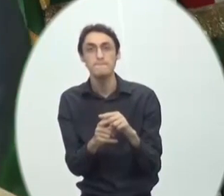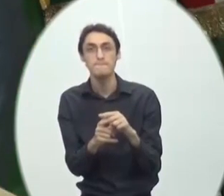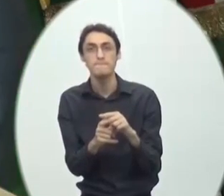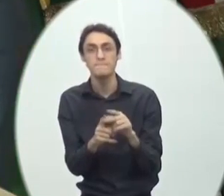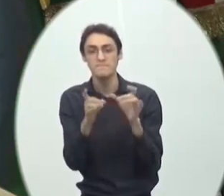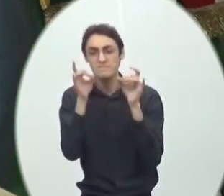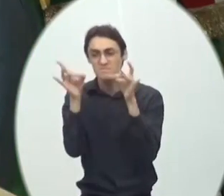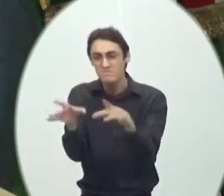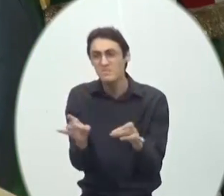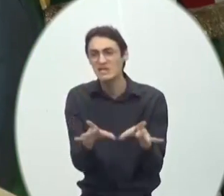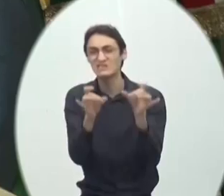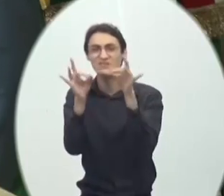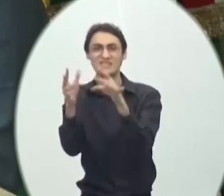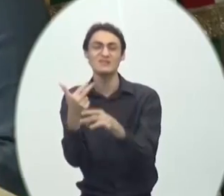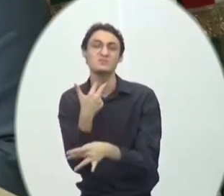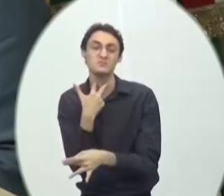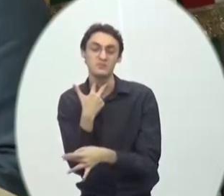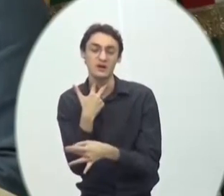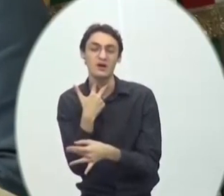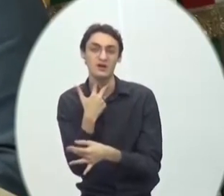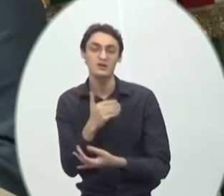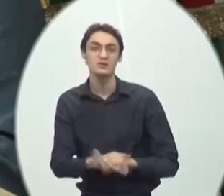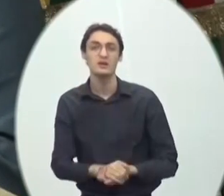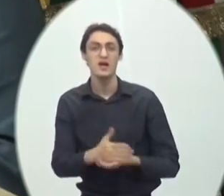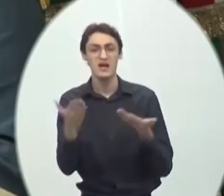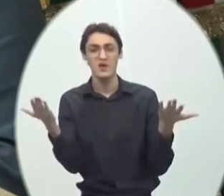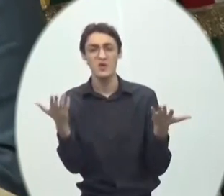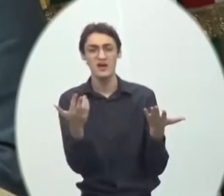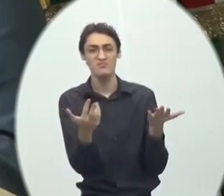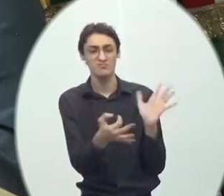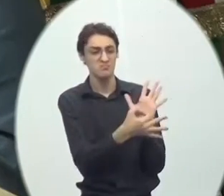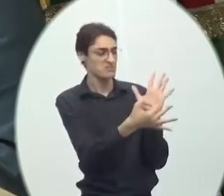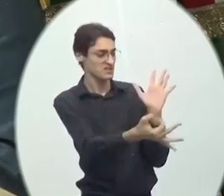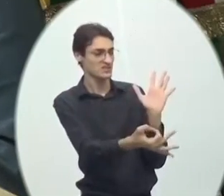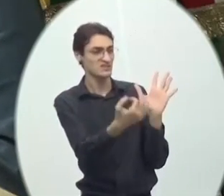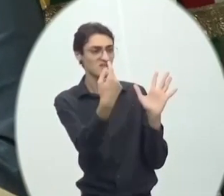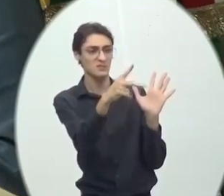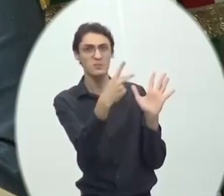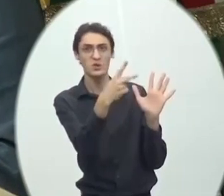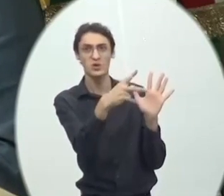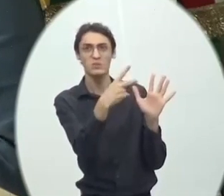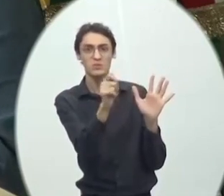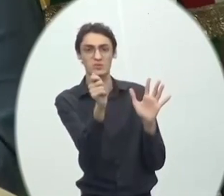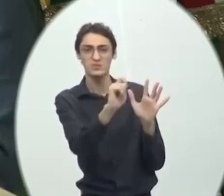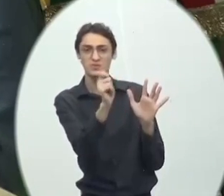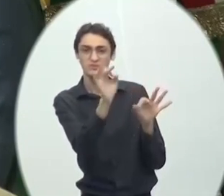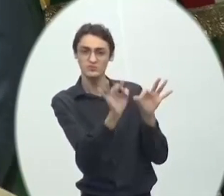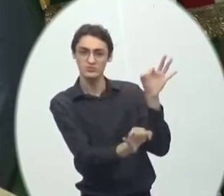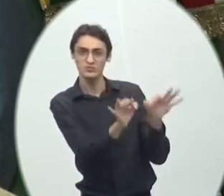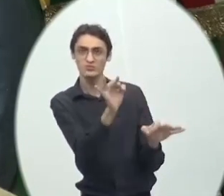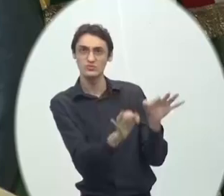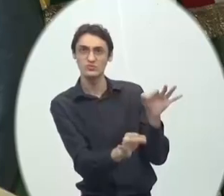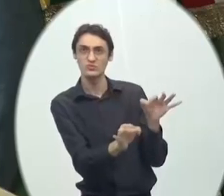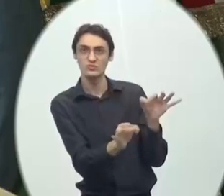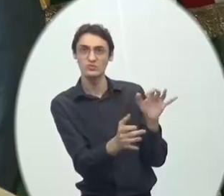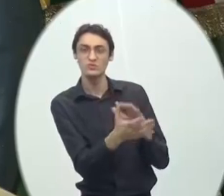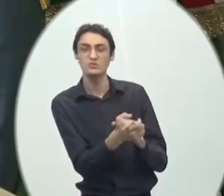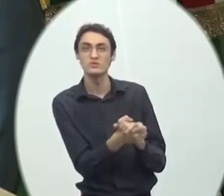deixar tudo para o afogadilho. E aí tem um parecer, a gente vê em vários municípios que o parecer é bom,